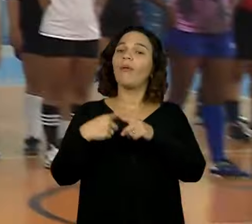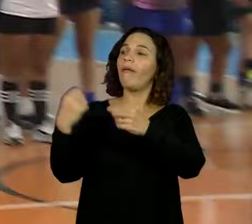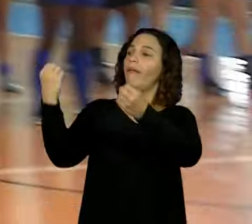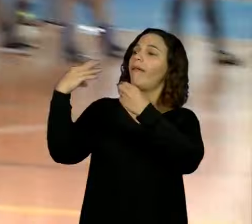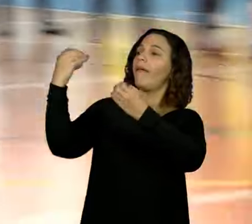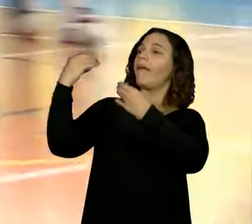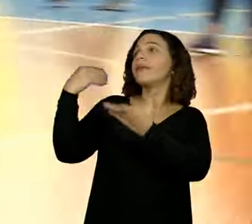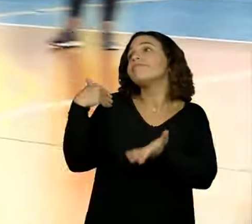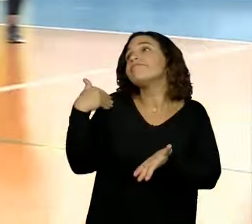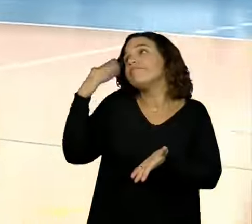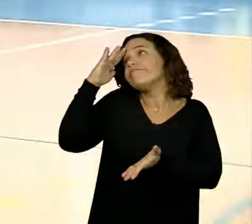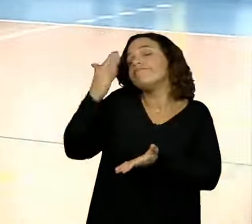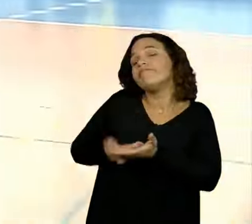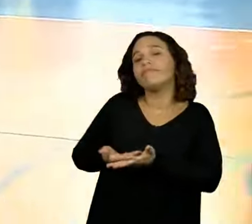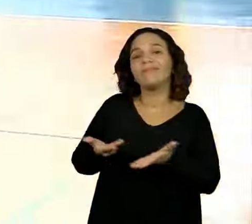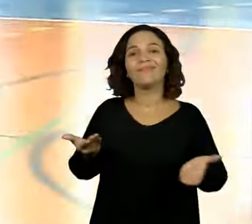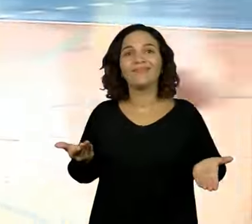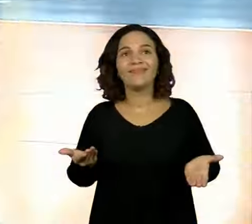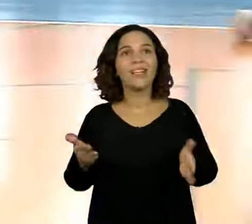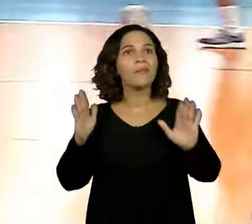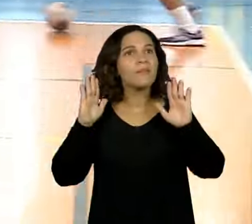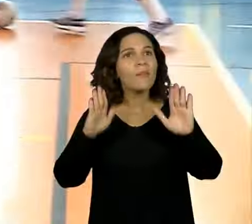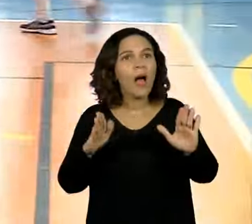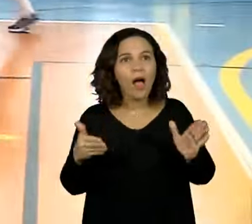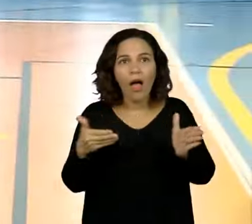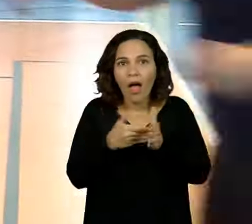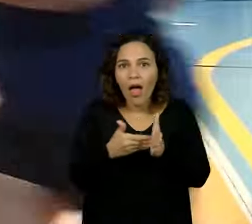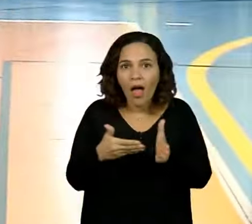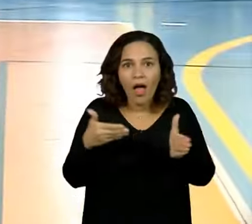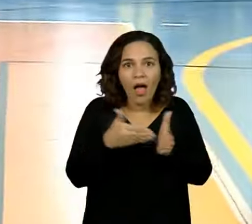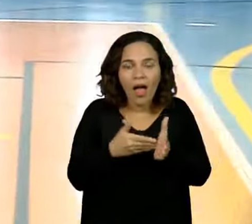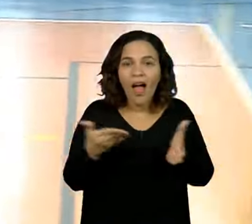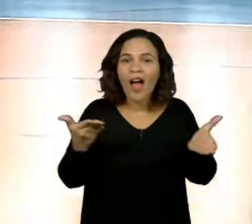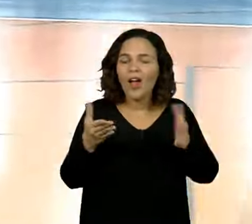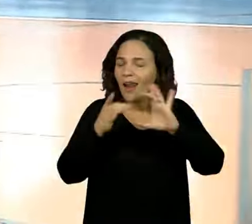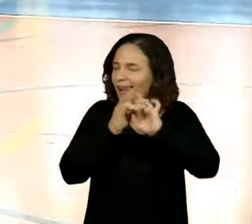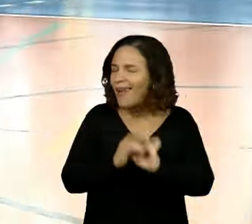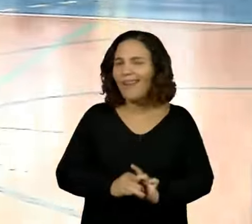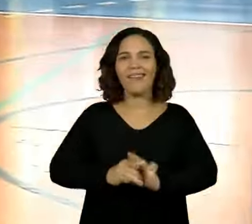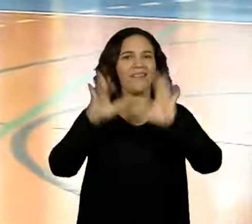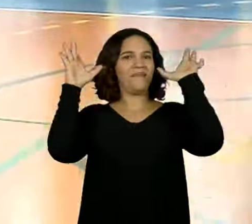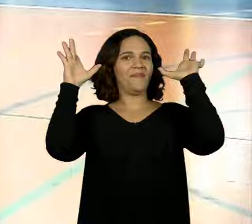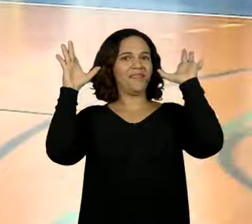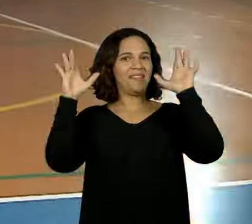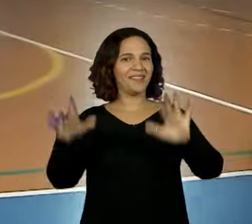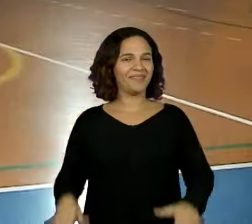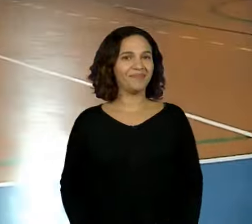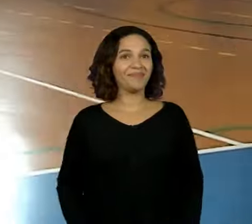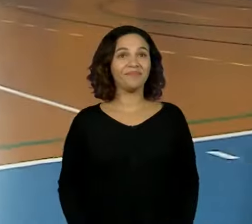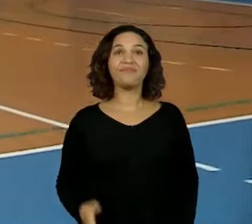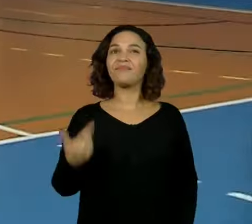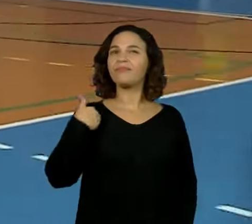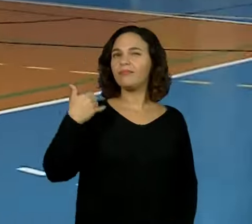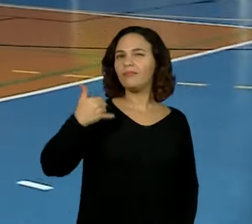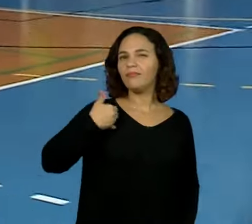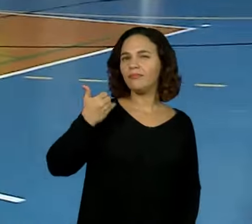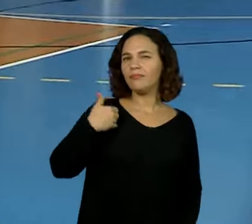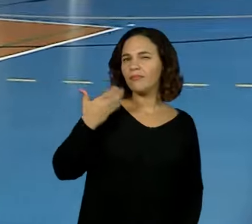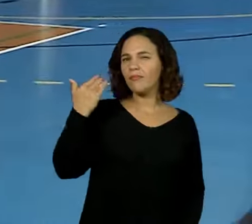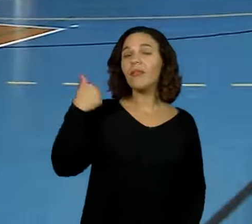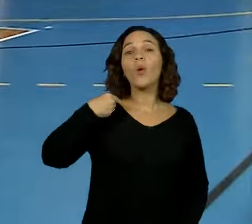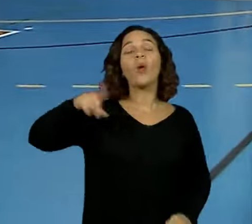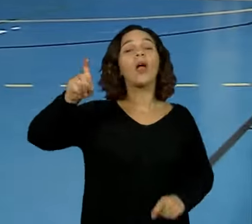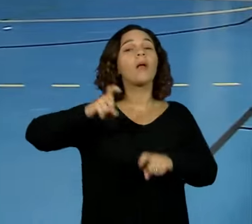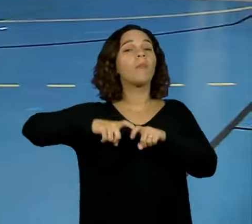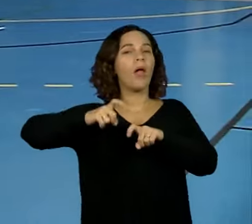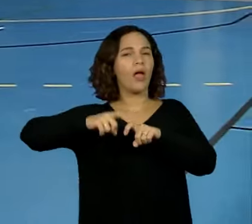né? Mas essa limitação se transformou em liberdade. Quando eu ia ter uma consulta